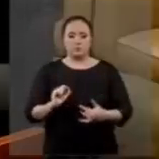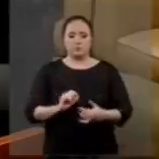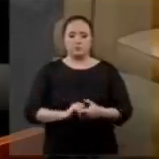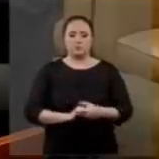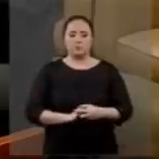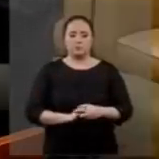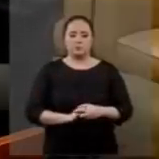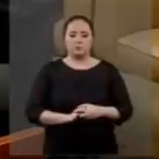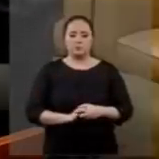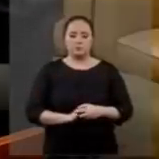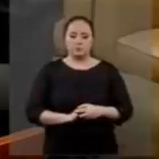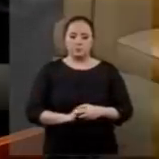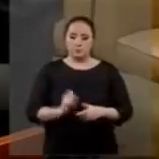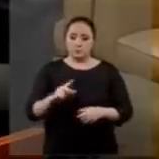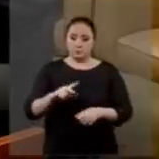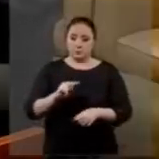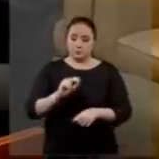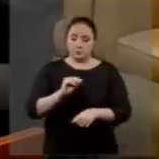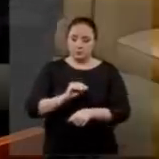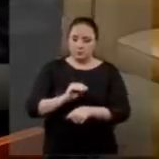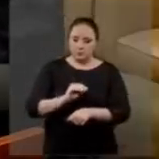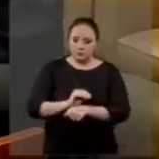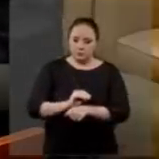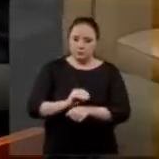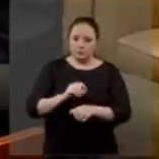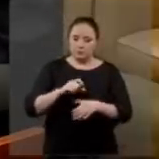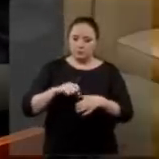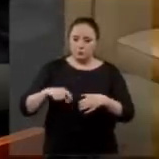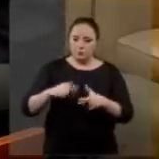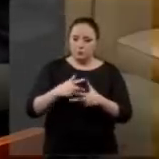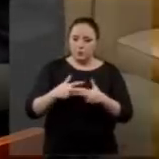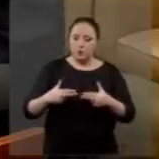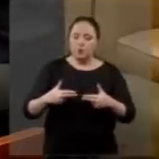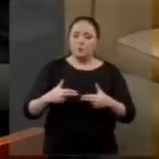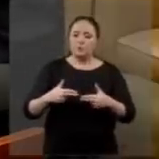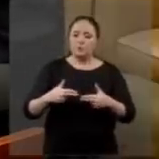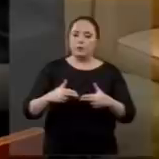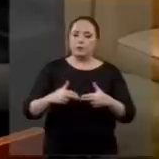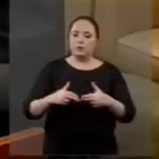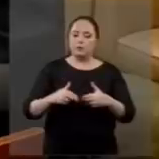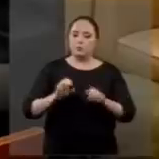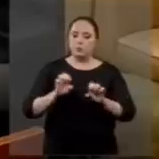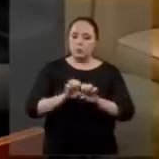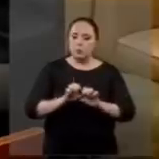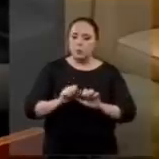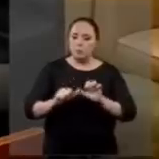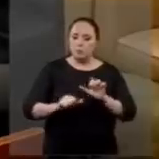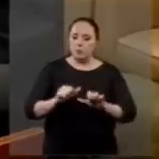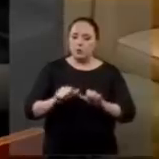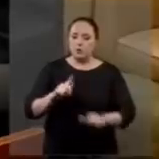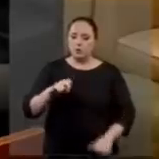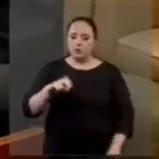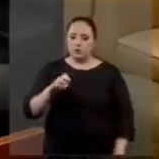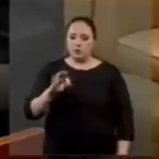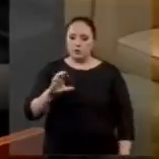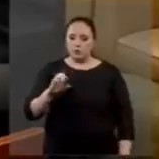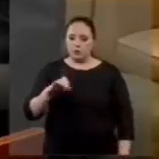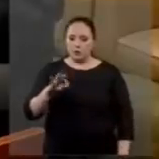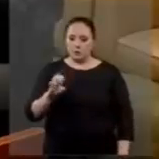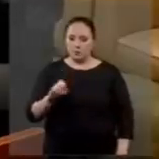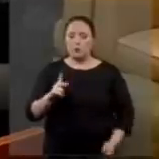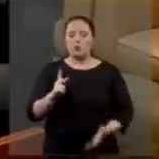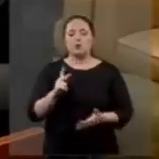seguinte: o cultivo comercial e as atividades com organismos geneticamente modificados, inclusive as de pesquisa,